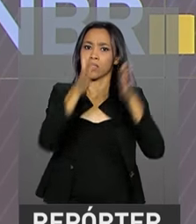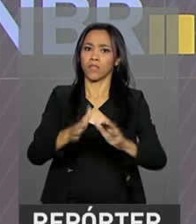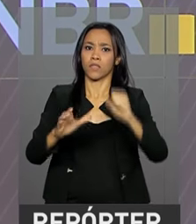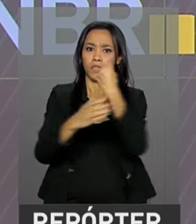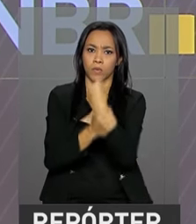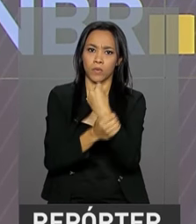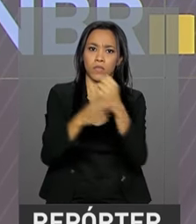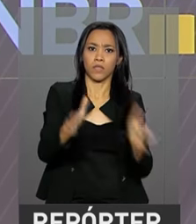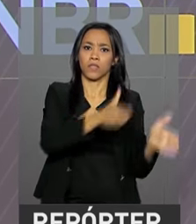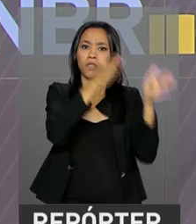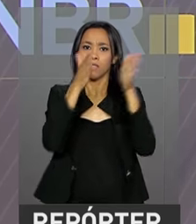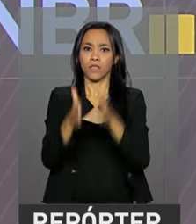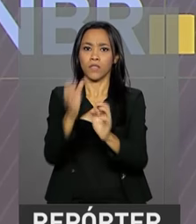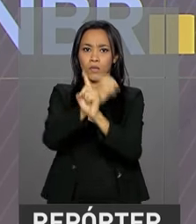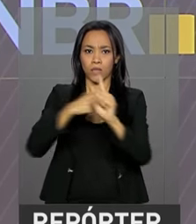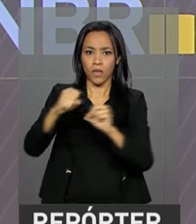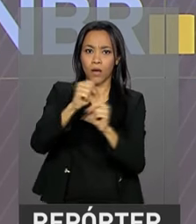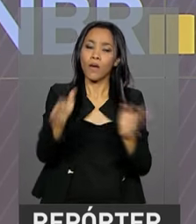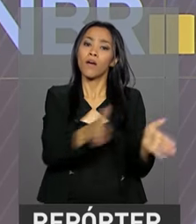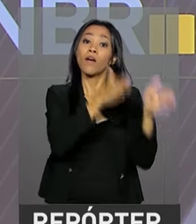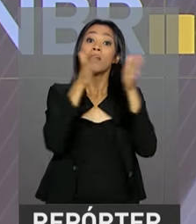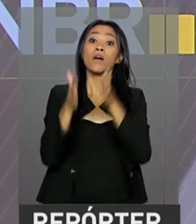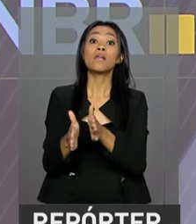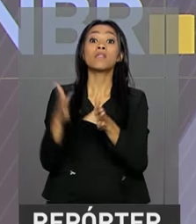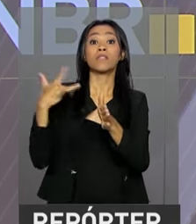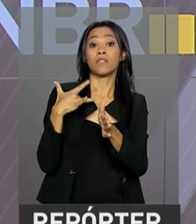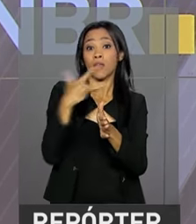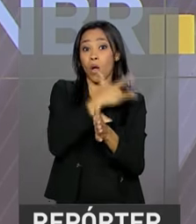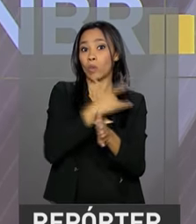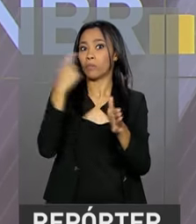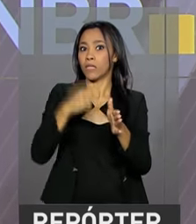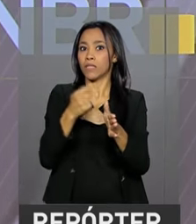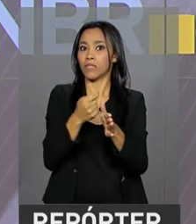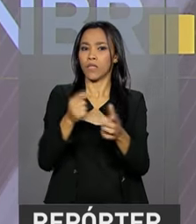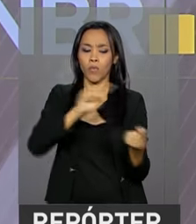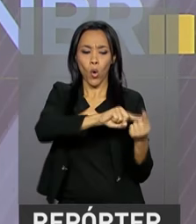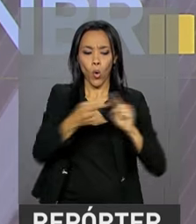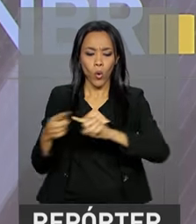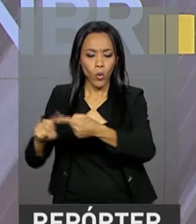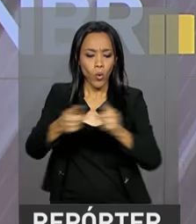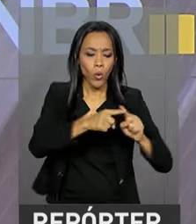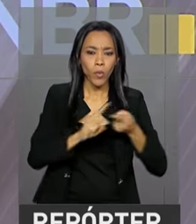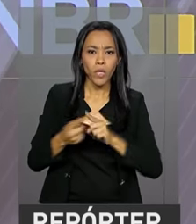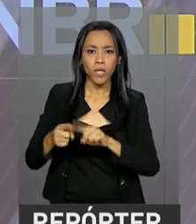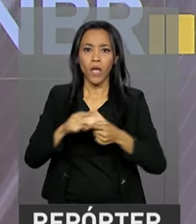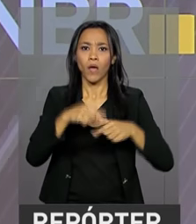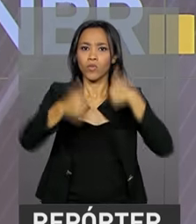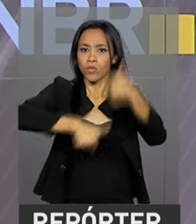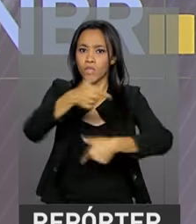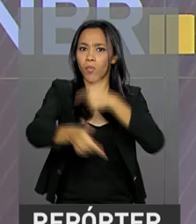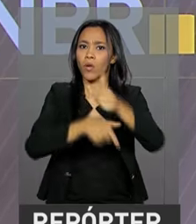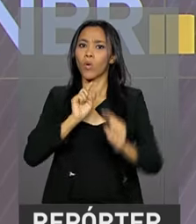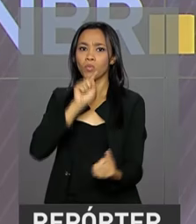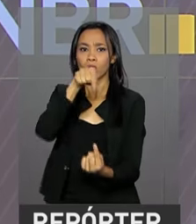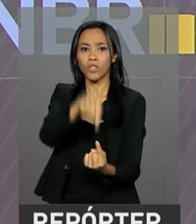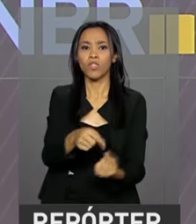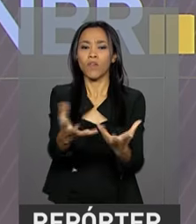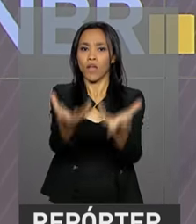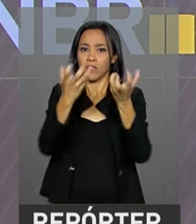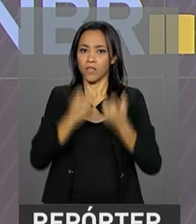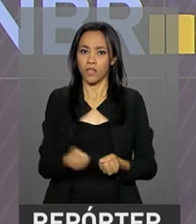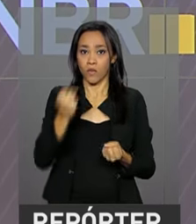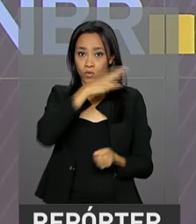e saúde devem adotar ações articuladas para acolher os jovens vítimas de